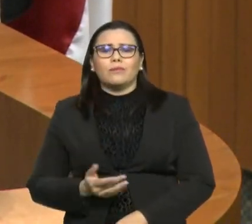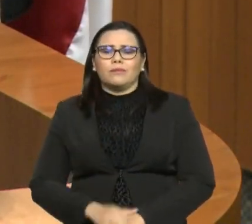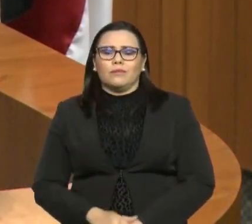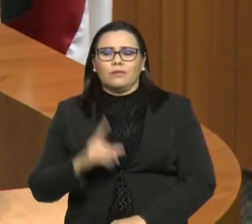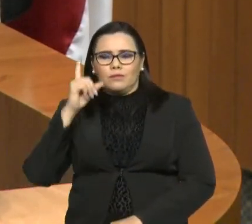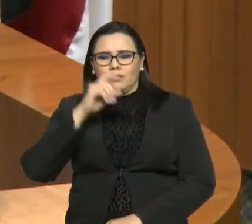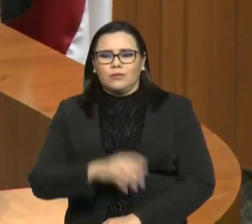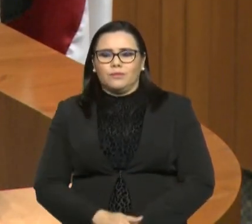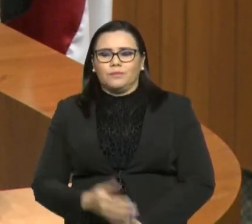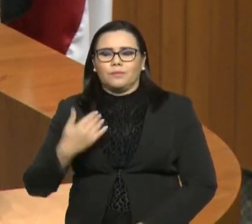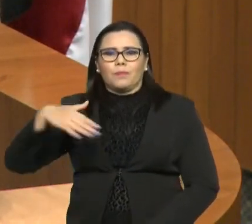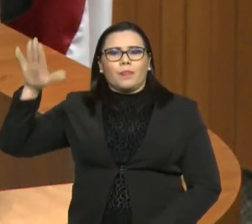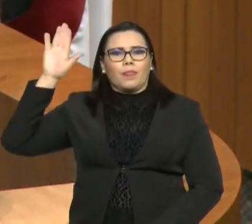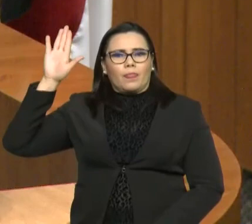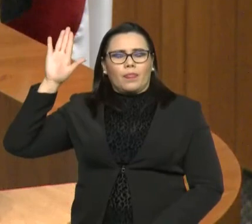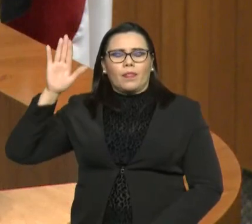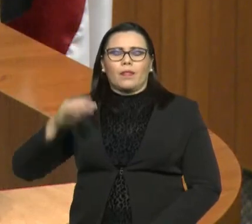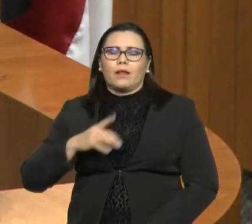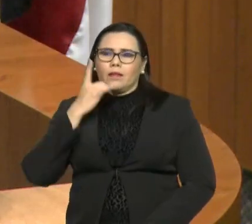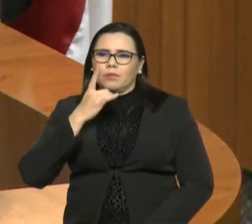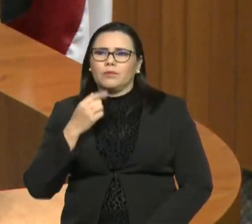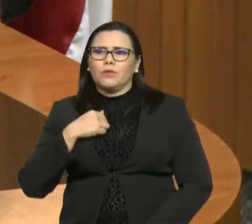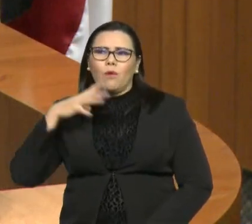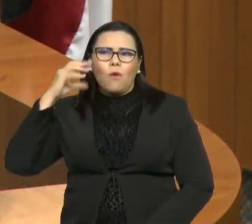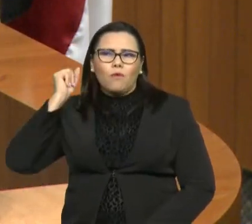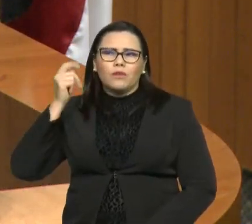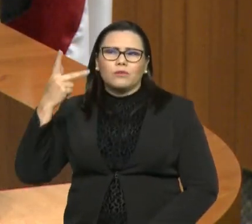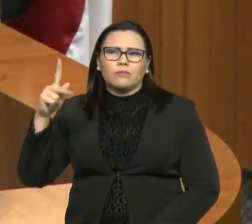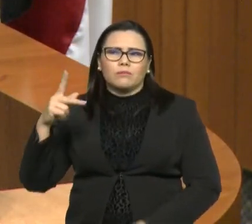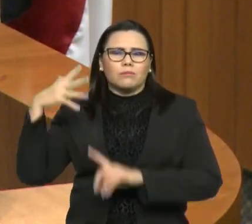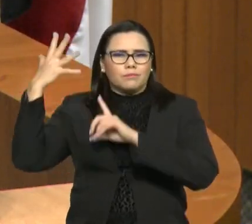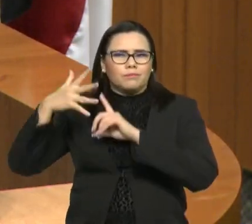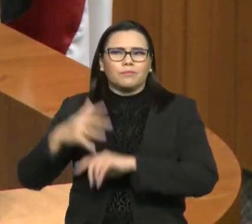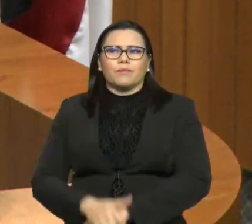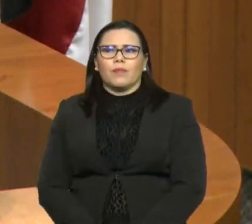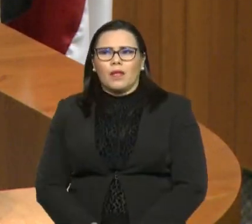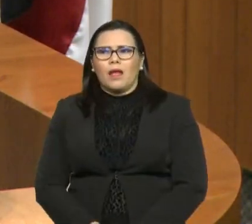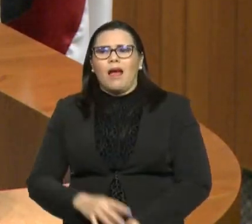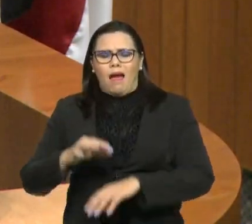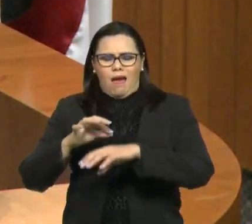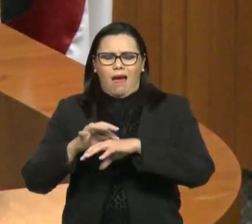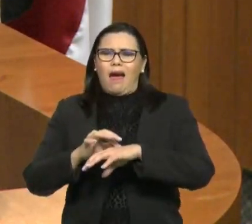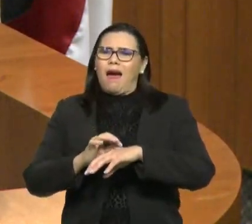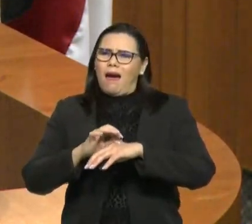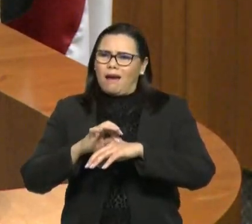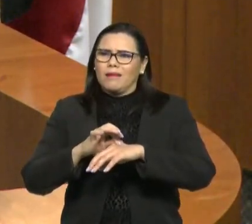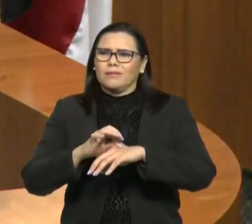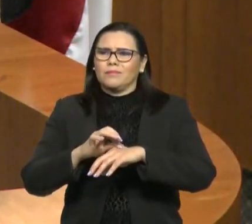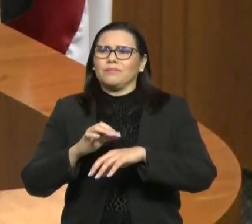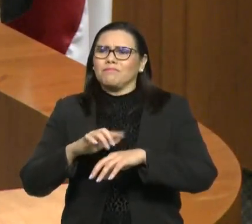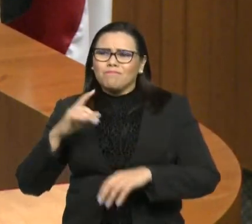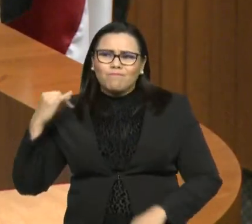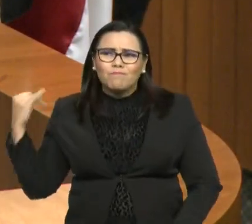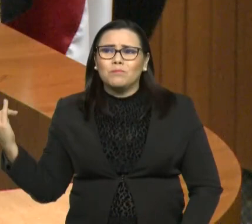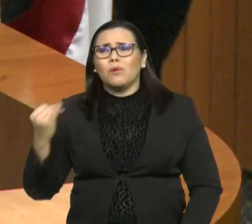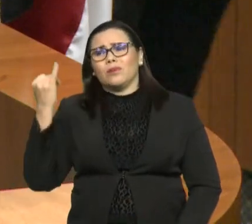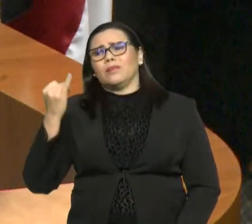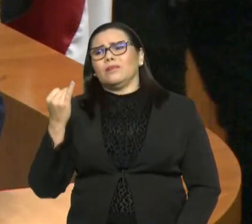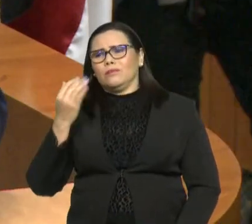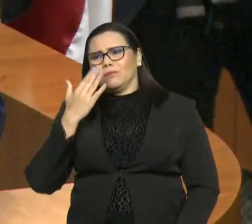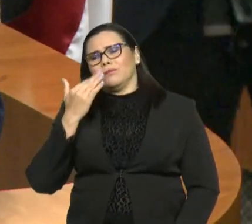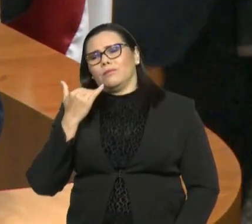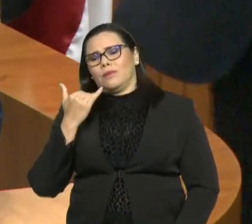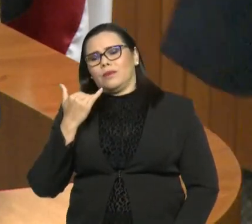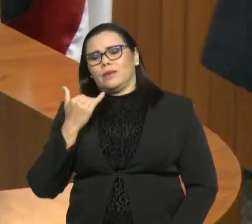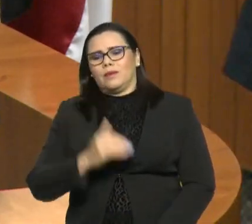e concordo com ele, porque é uma proteína que a humanidade faz consumo dela, em todo canto do